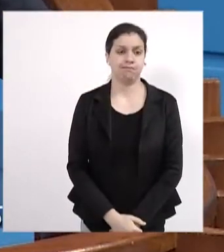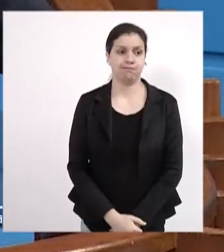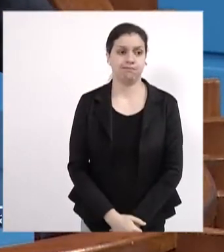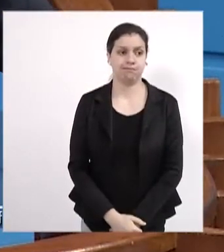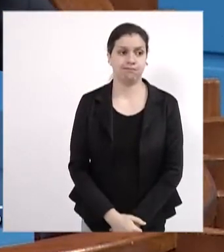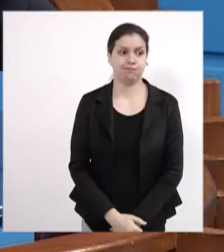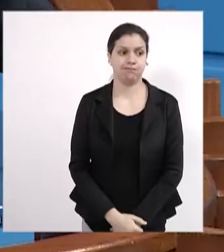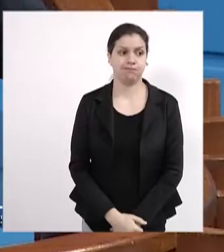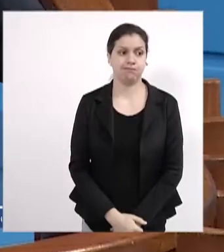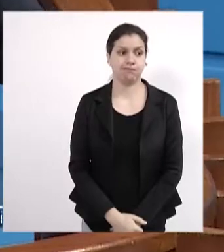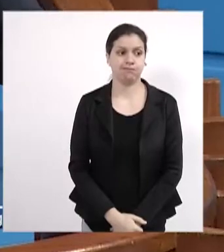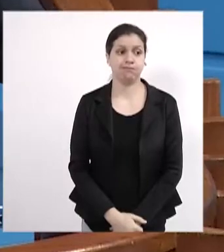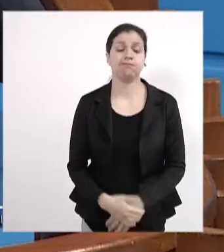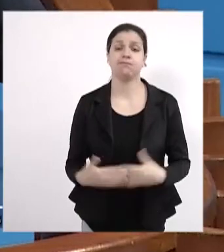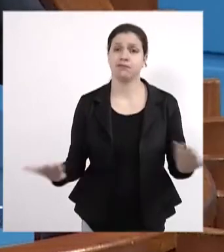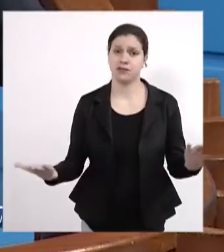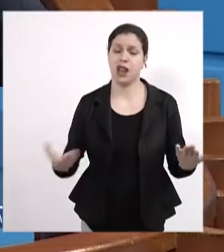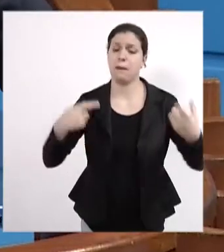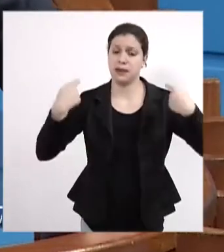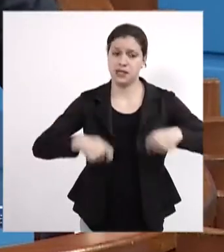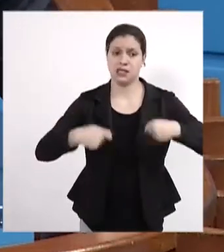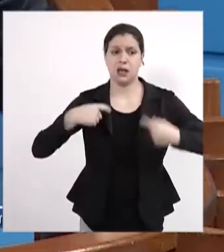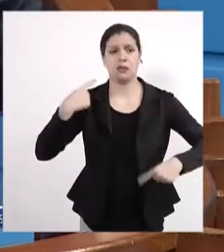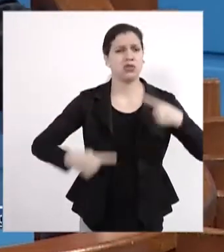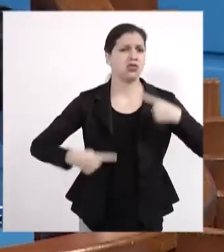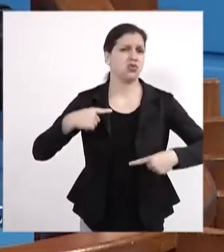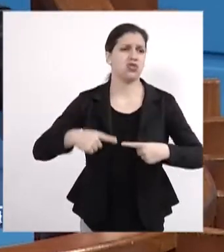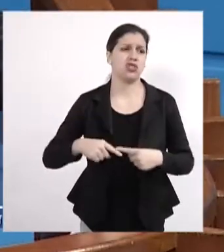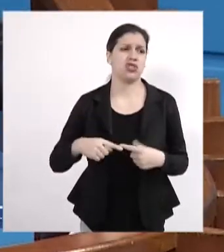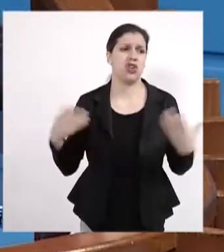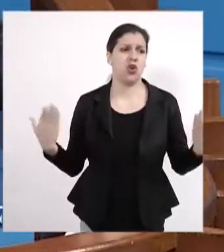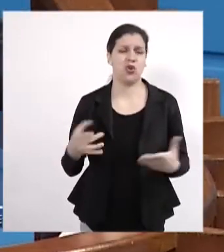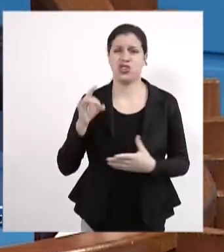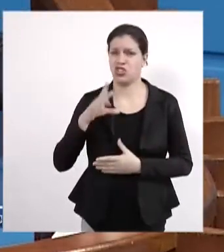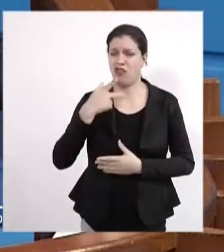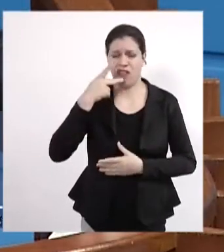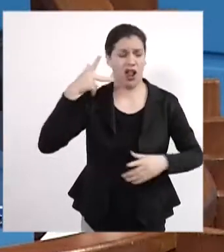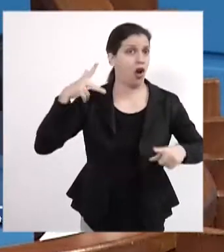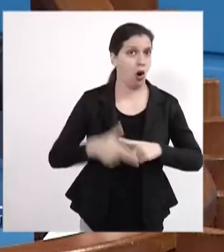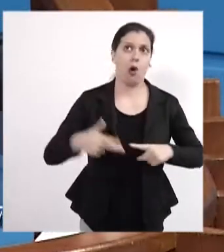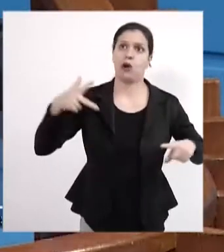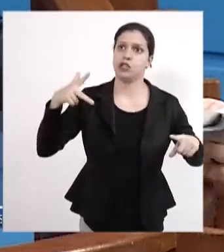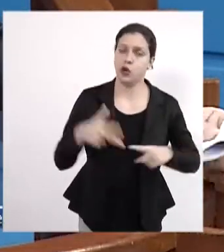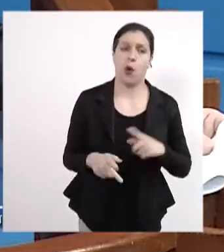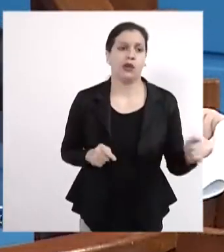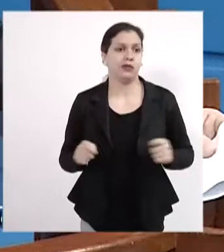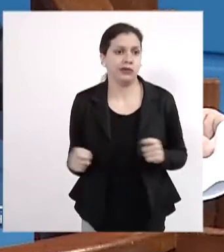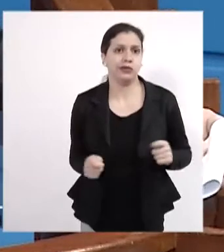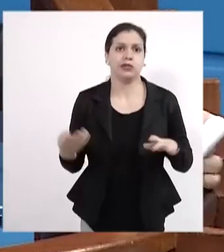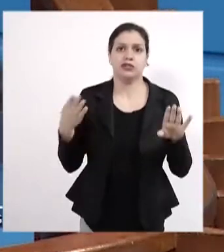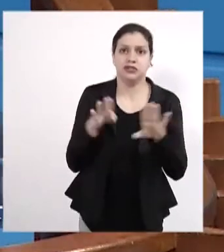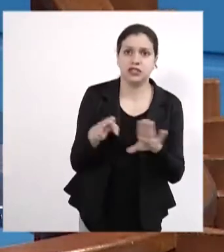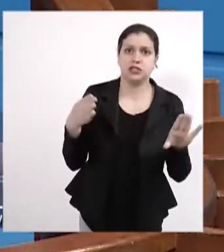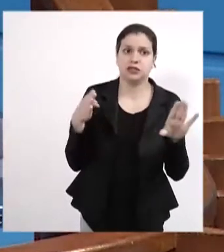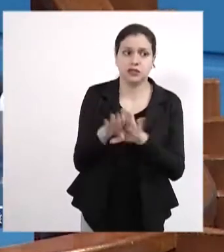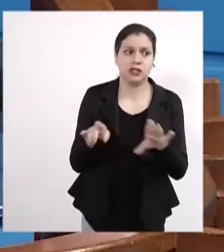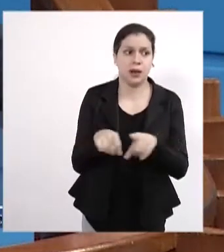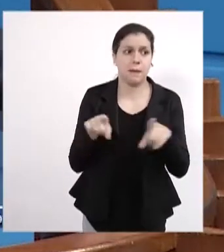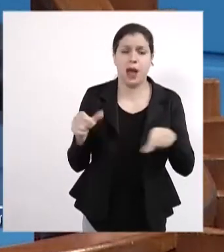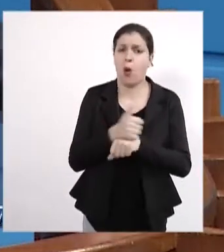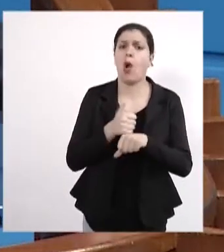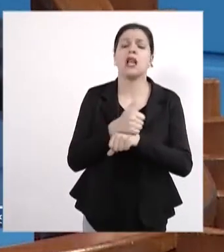Nós temos que discutir essas questões, porque hoje só se fala em corte, corte, corte, fechamento, e a qualidade